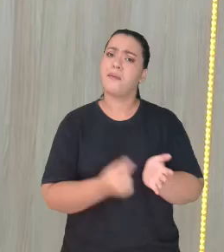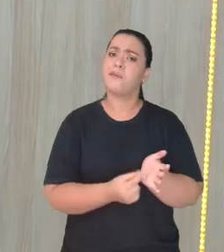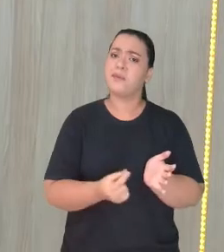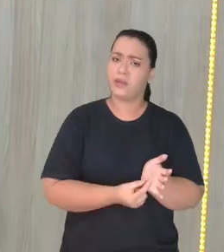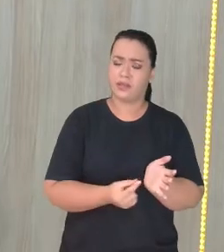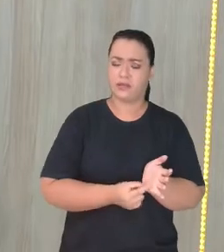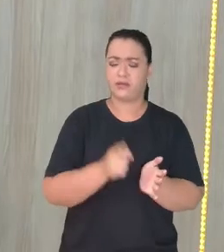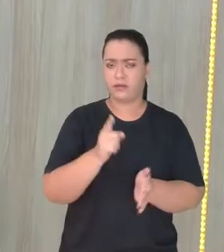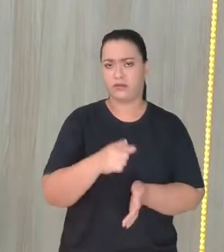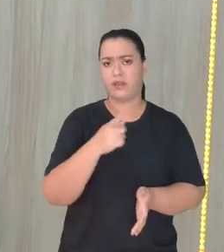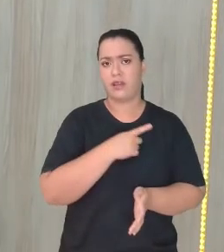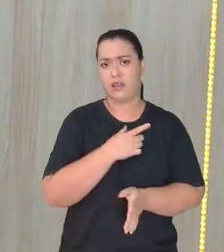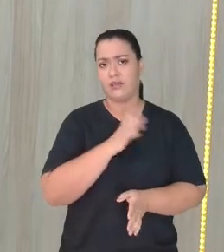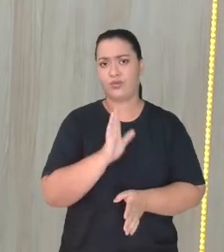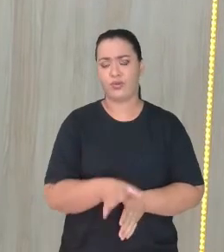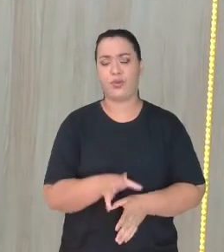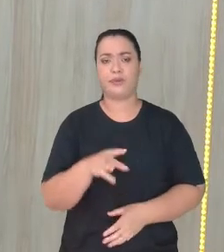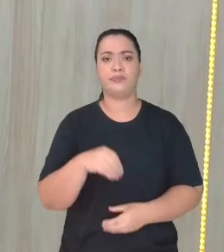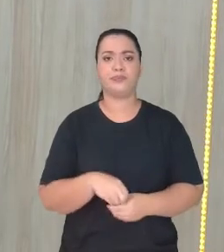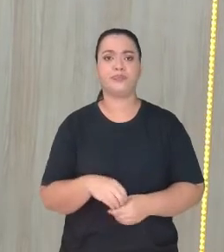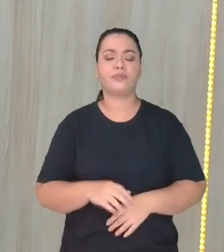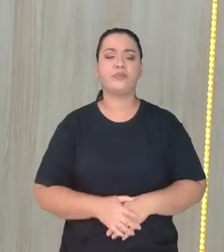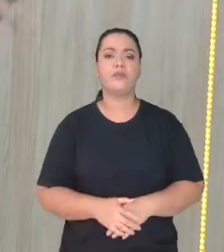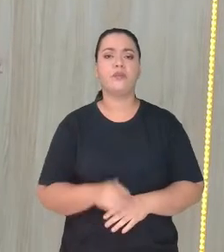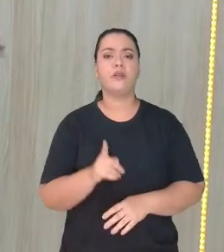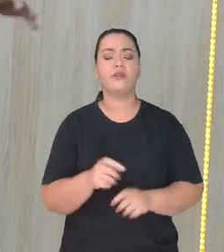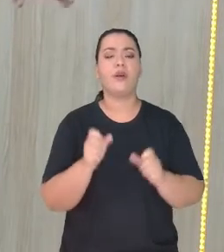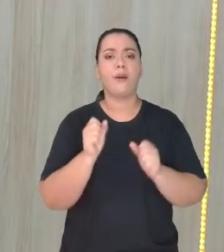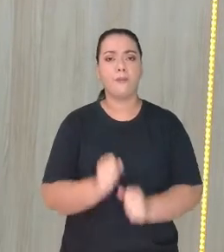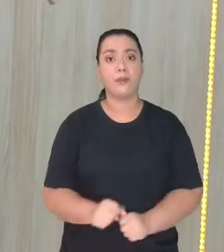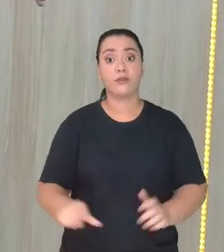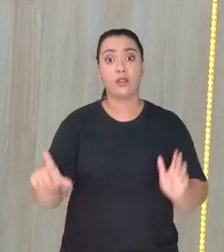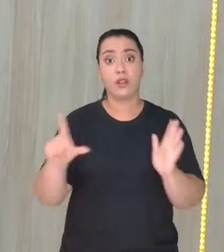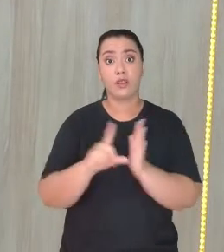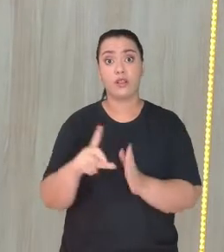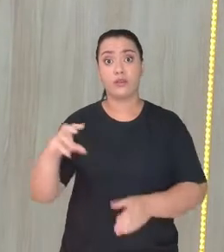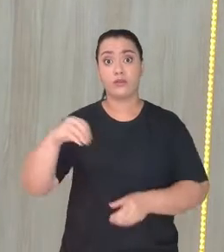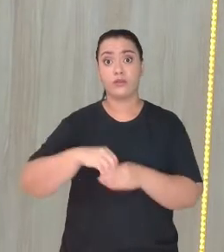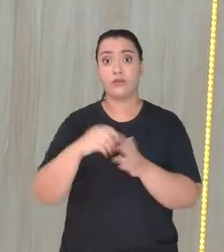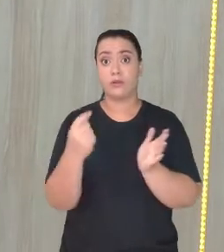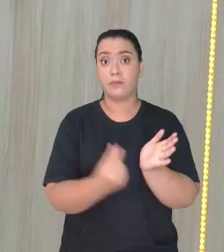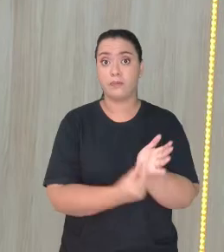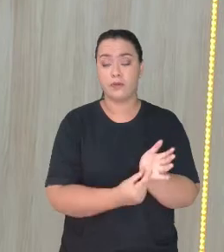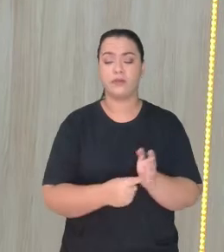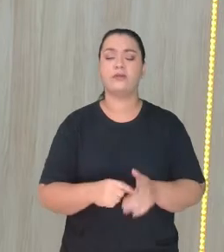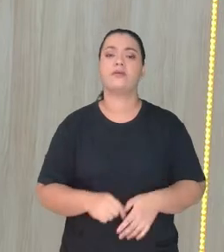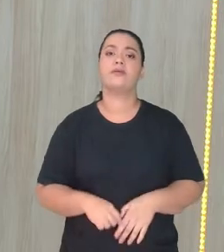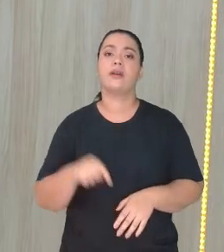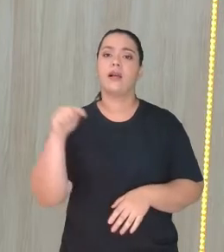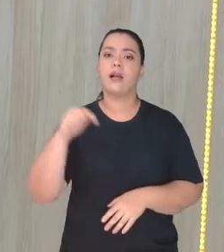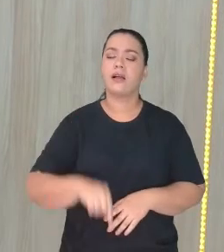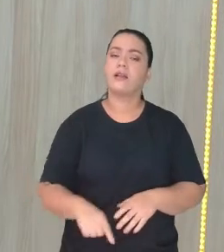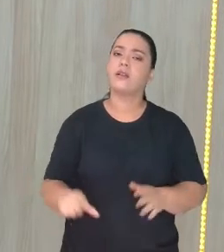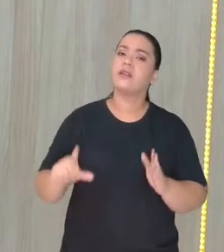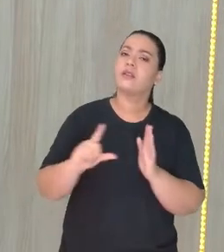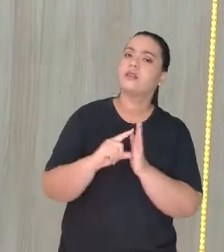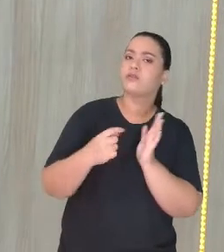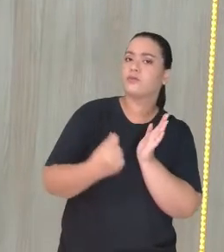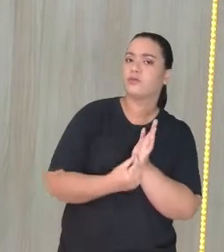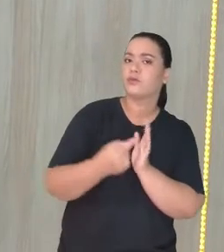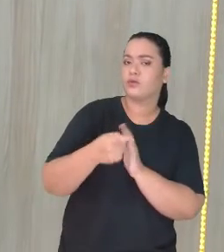aplicativo que você tem aí no seu celular. Então você vai lá para a sua loja de aplicativo, certo? E nessa lojinha de aplicativo